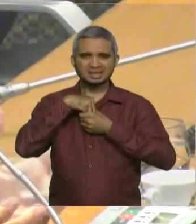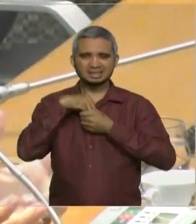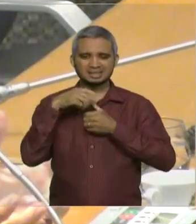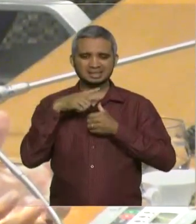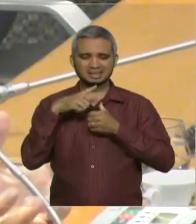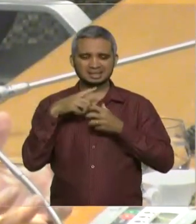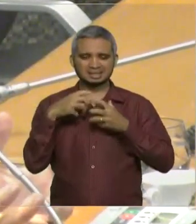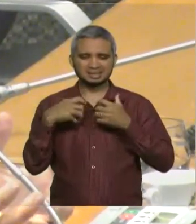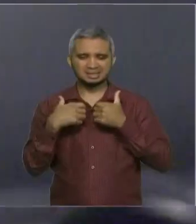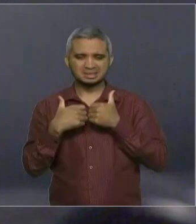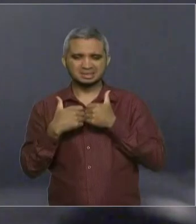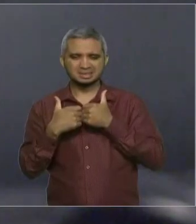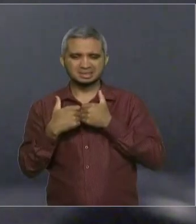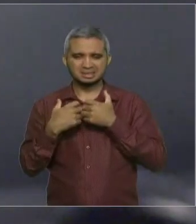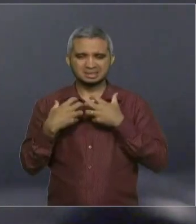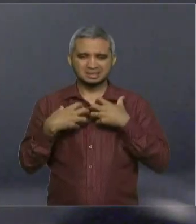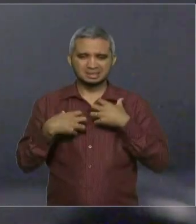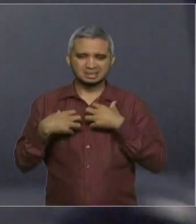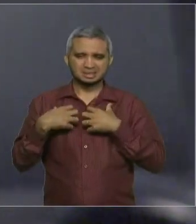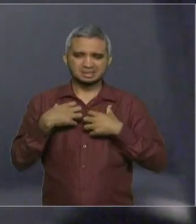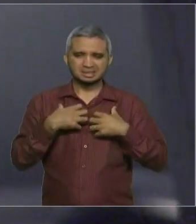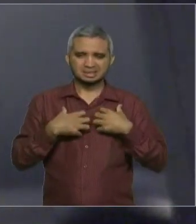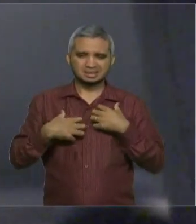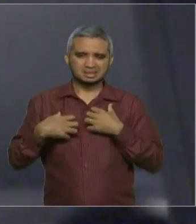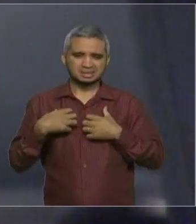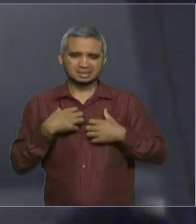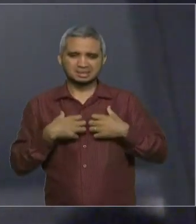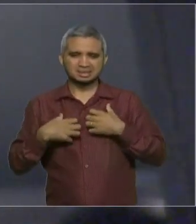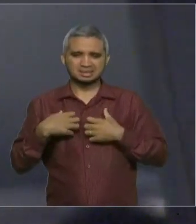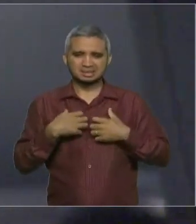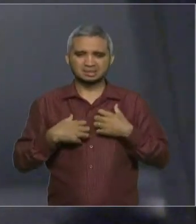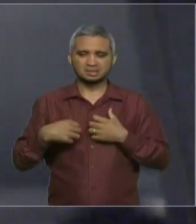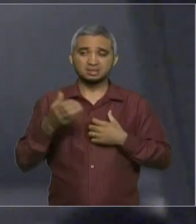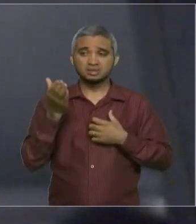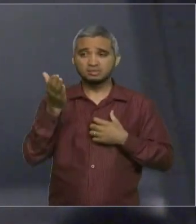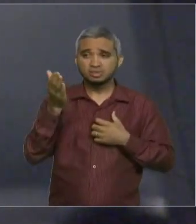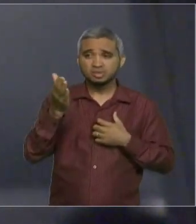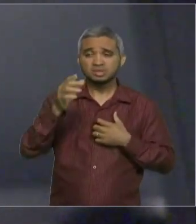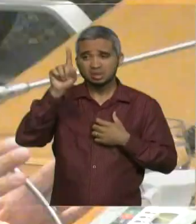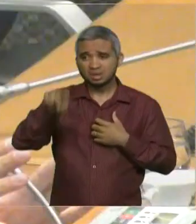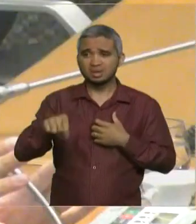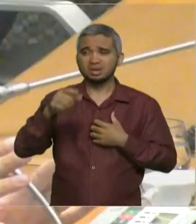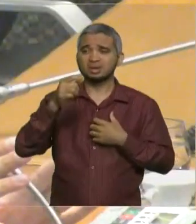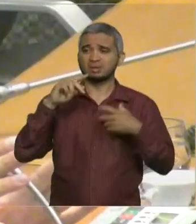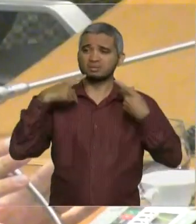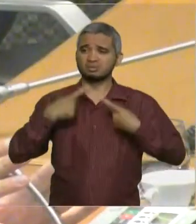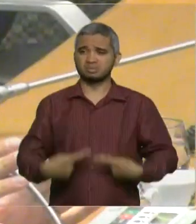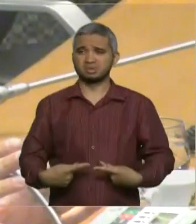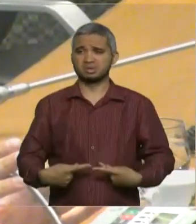tem. A senhora é um ser humano, mas se mostrou ser um ser humano diferenciado.